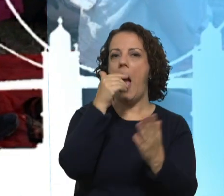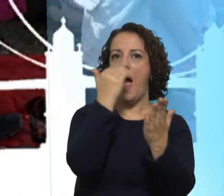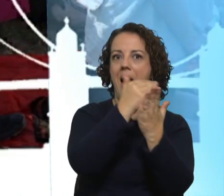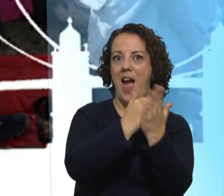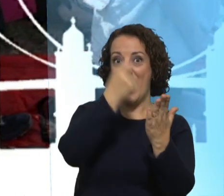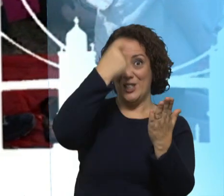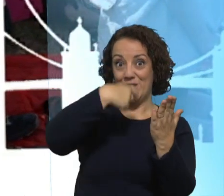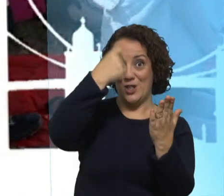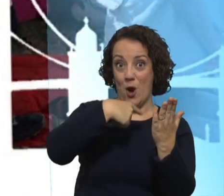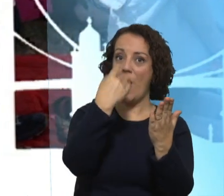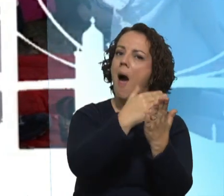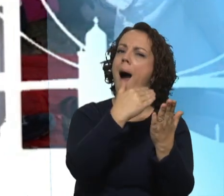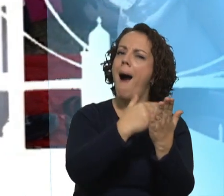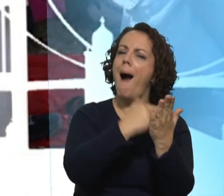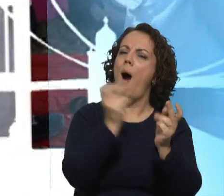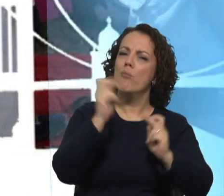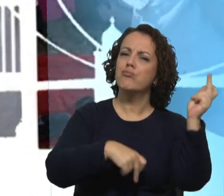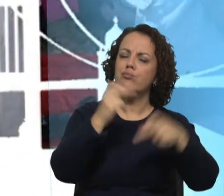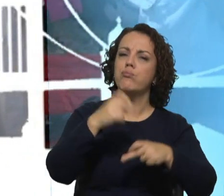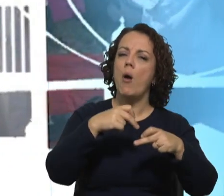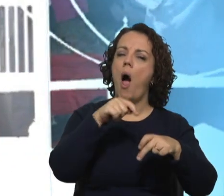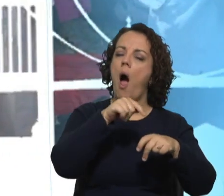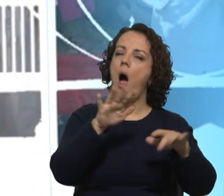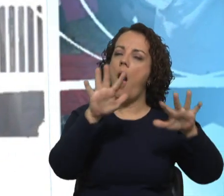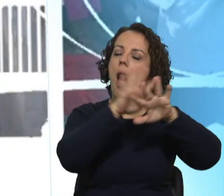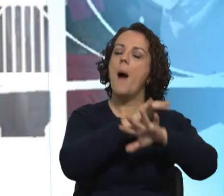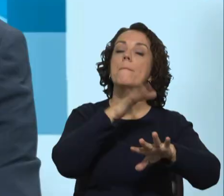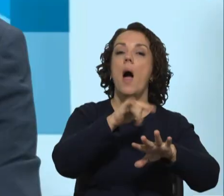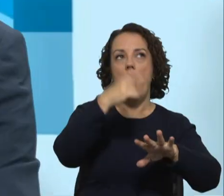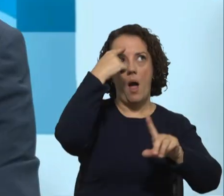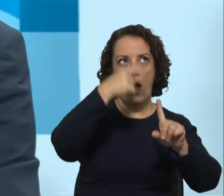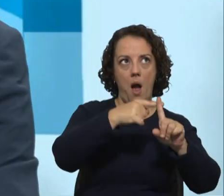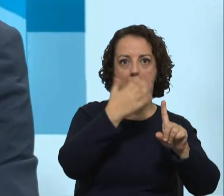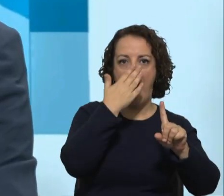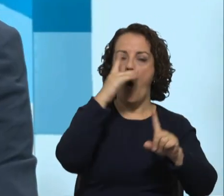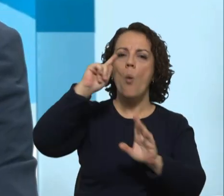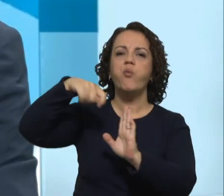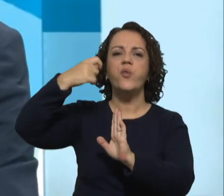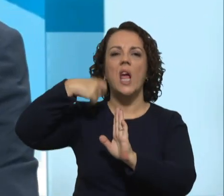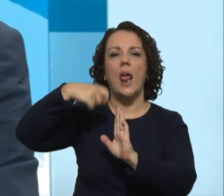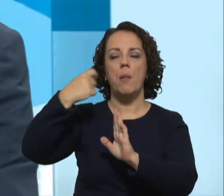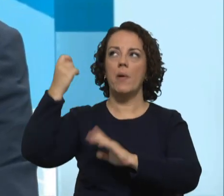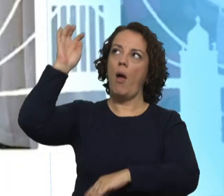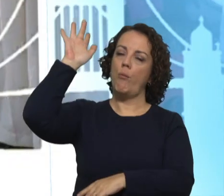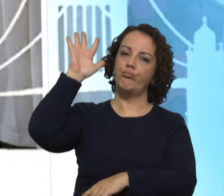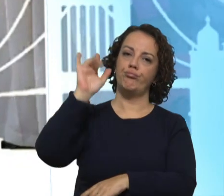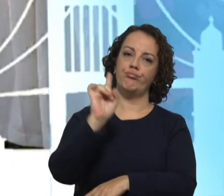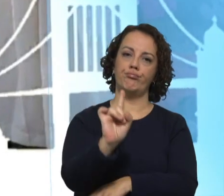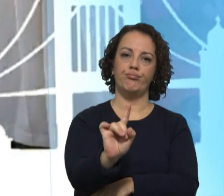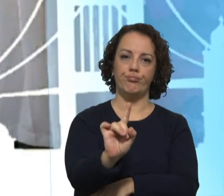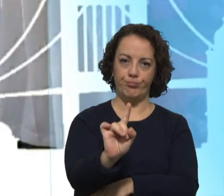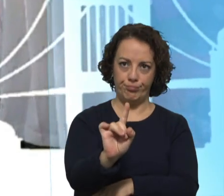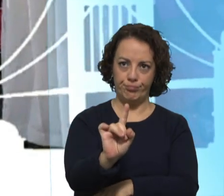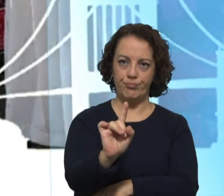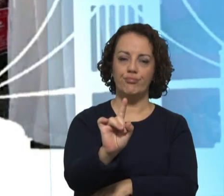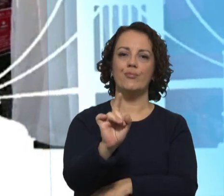dos factos e não naquela carga cinematográfica, não é? Em que ele se manifesta de